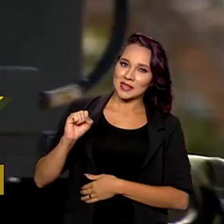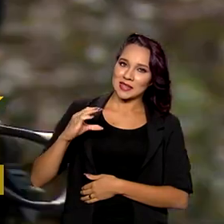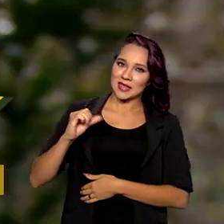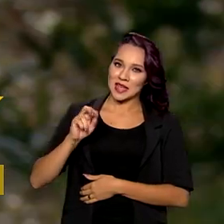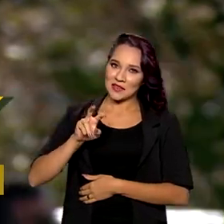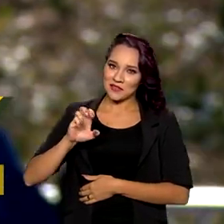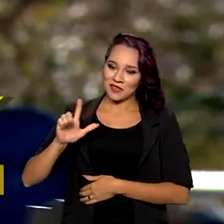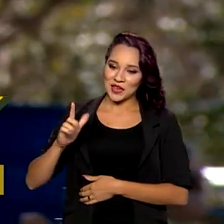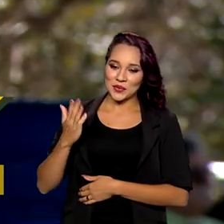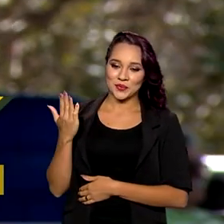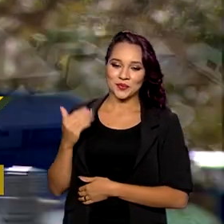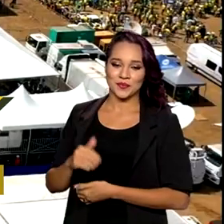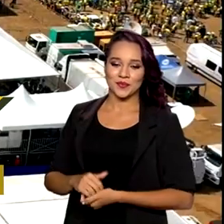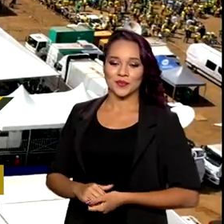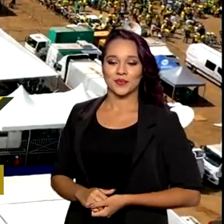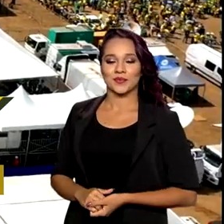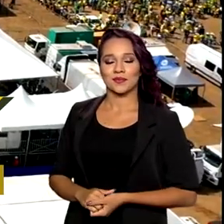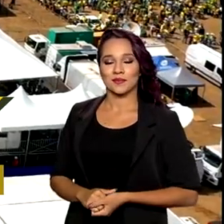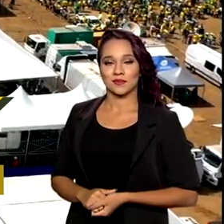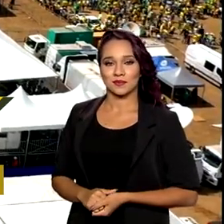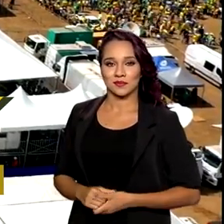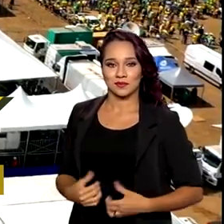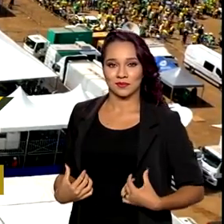altura de 3.500 metros.